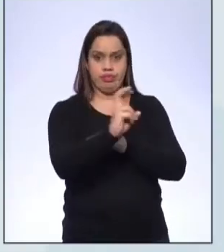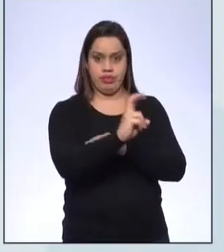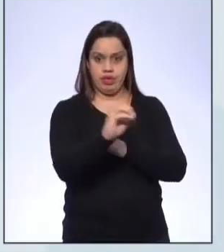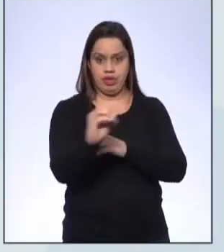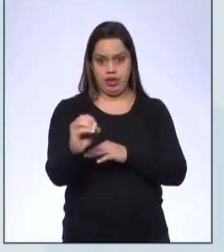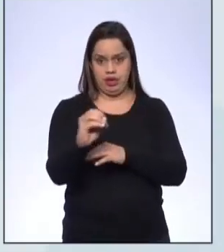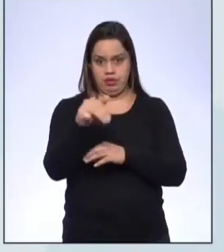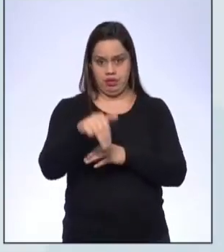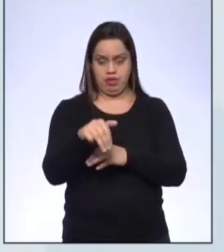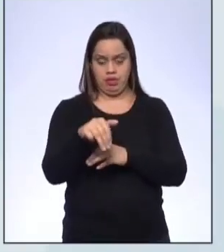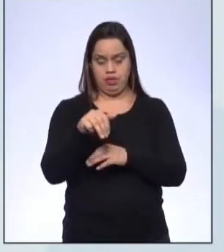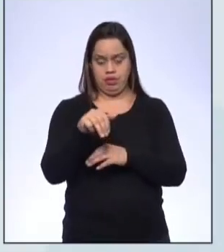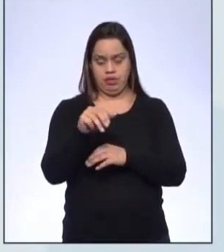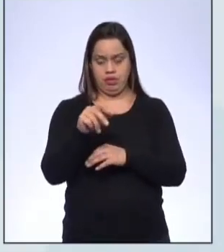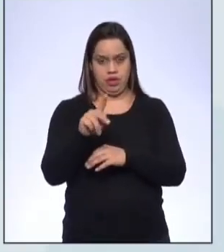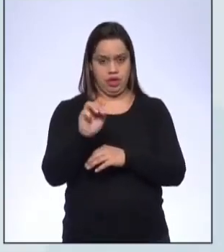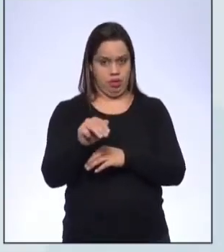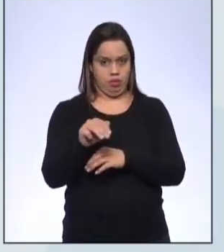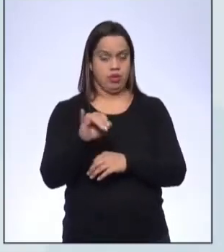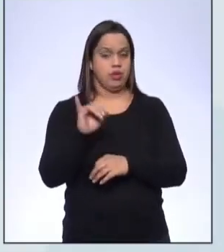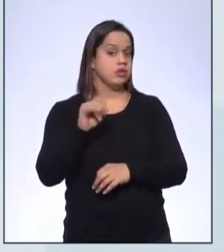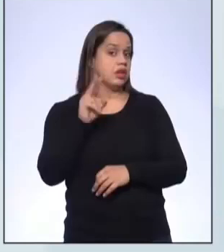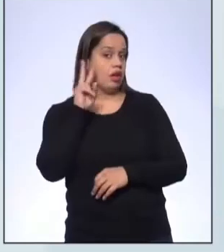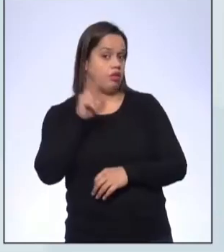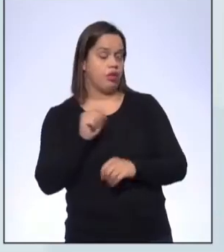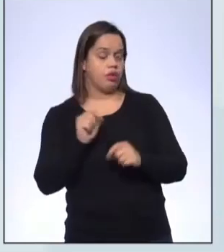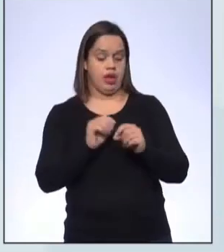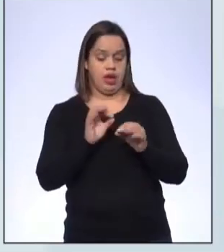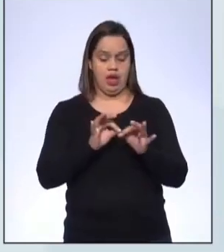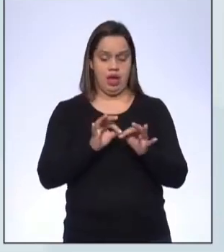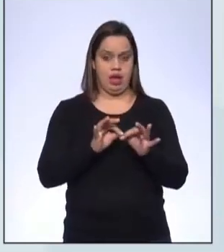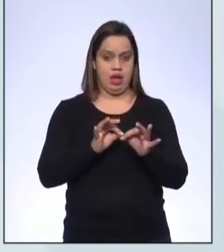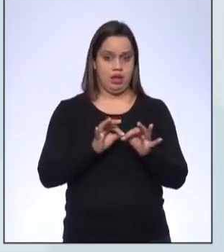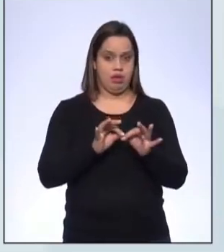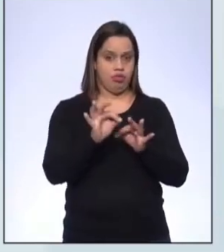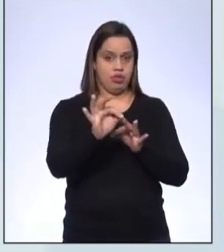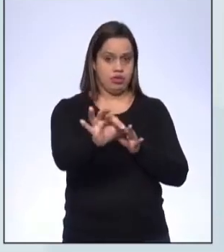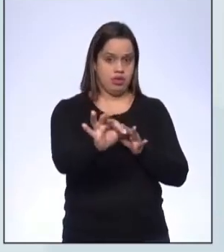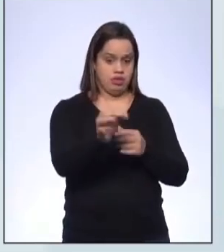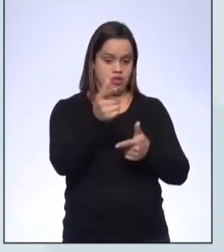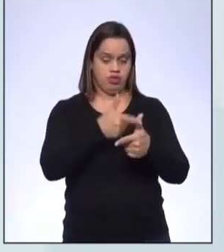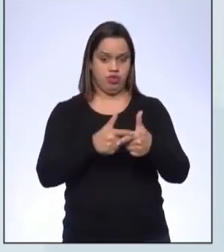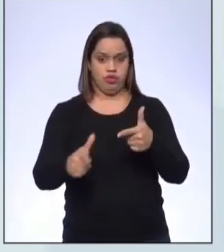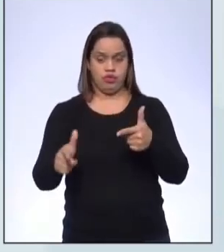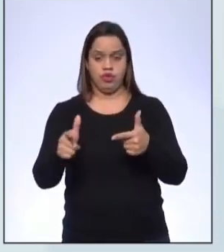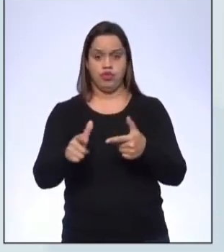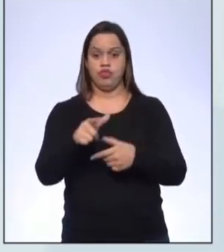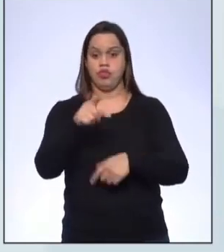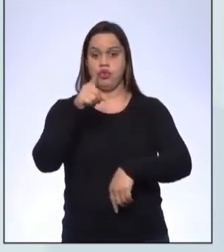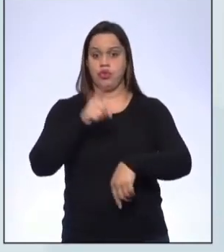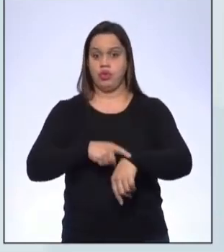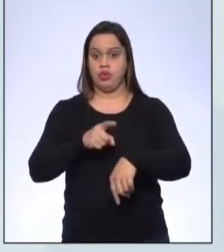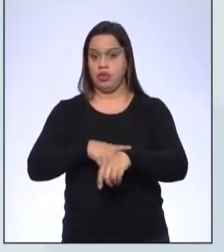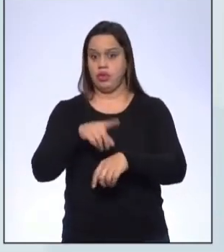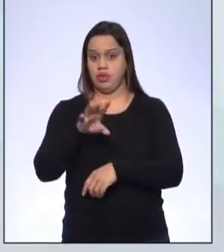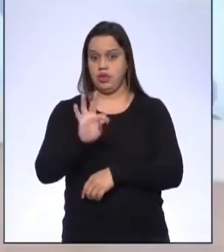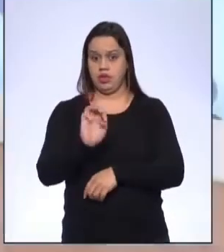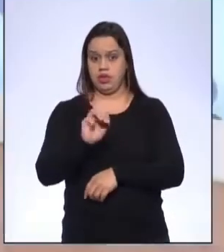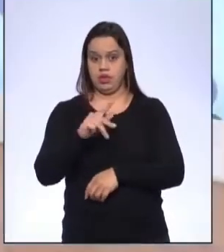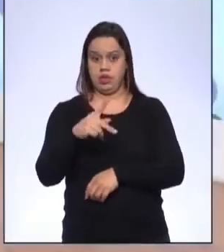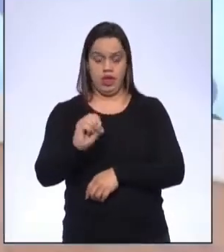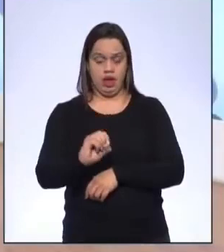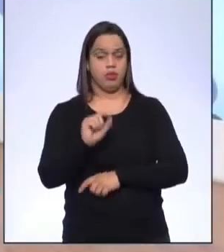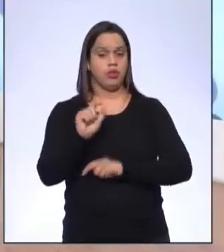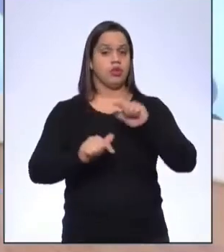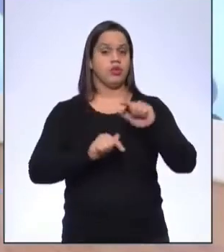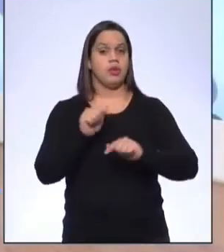quilômetros. Ora, se eu pegar a distância e dividir pelo tempo, eu estou trabalhando uma razão, não estou, Alessandra? Sim,